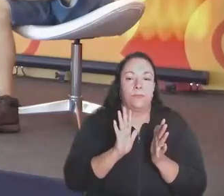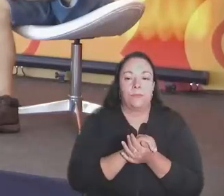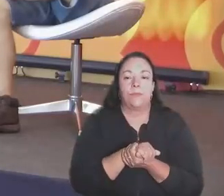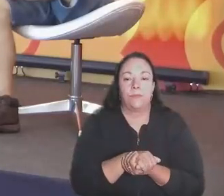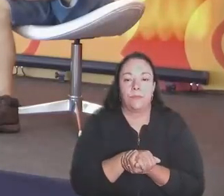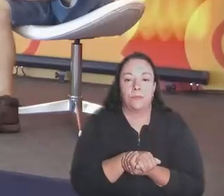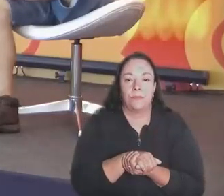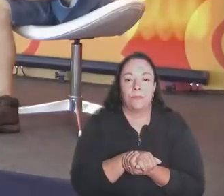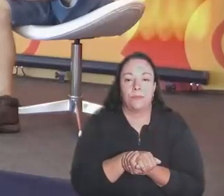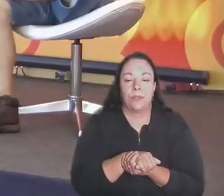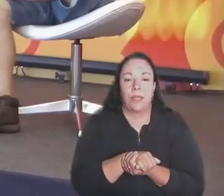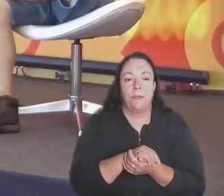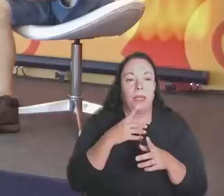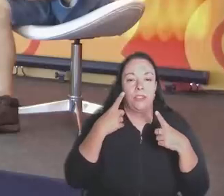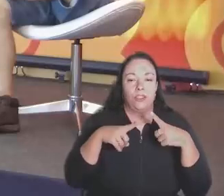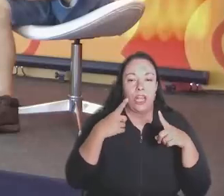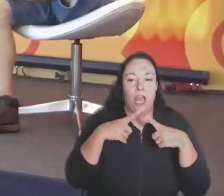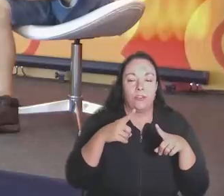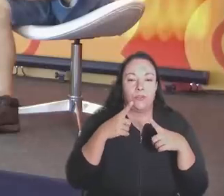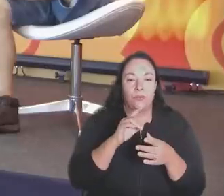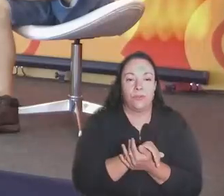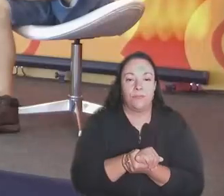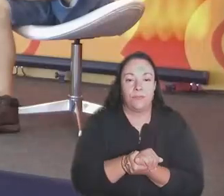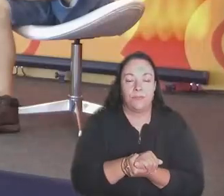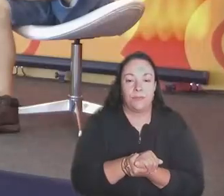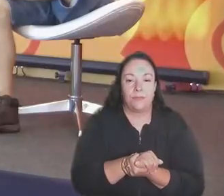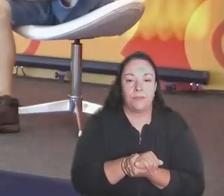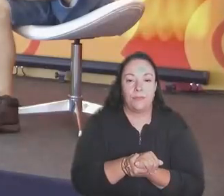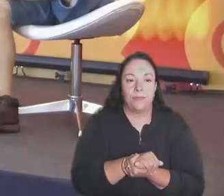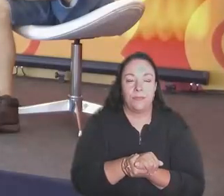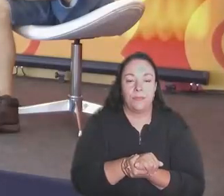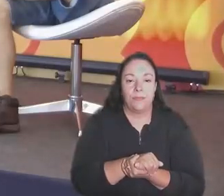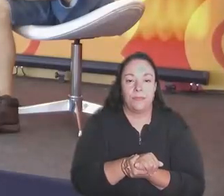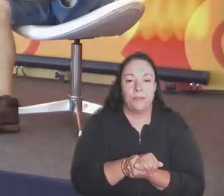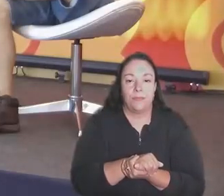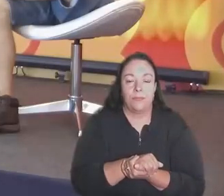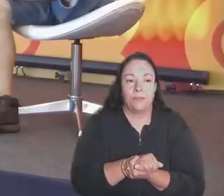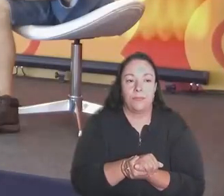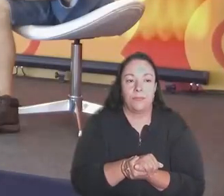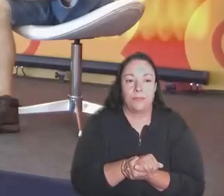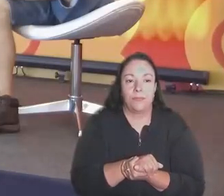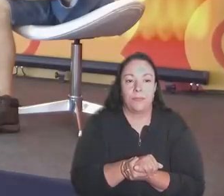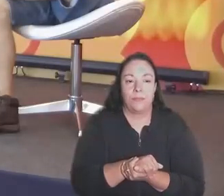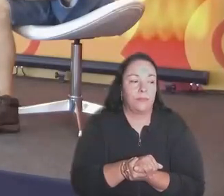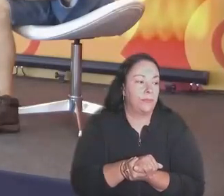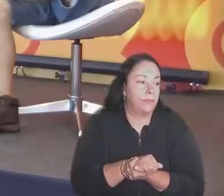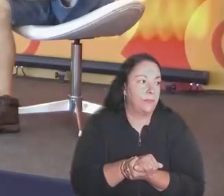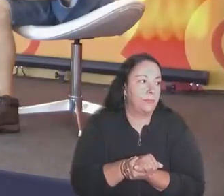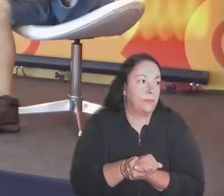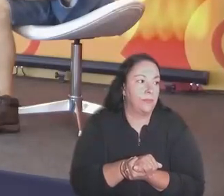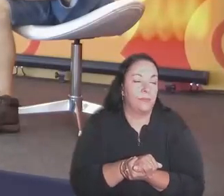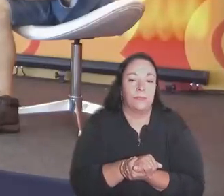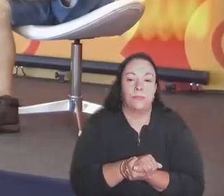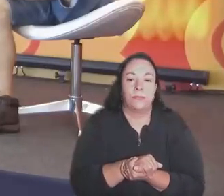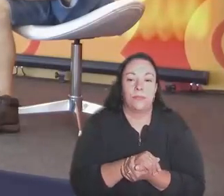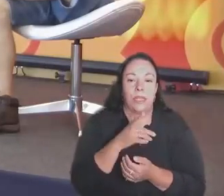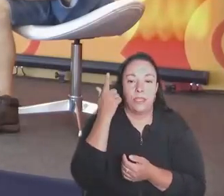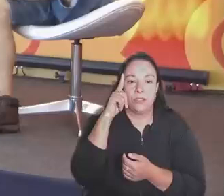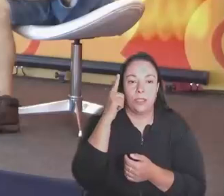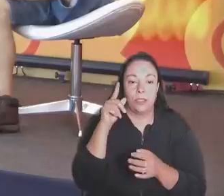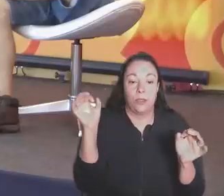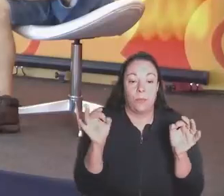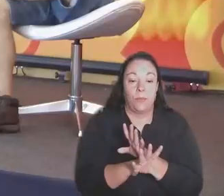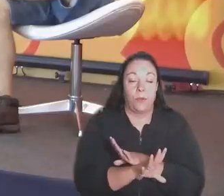mais didático, então é muito tranquilo a gente escrever. Eu creio que eu devo encerrar esse livro, já está com esse livro de gestão pronto no final do